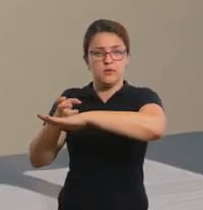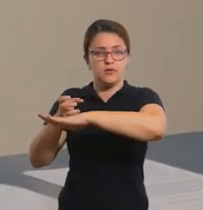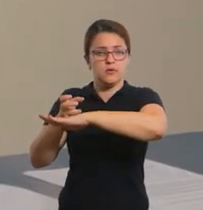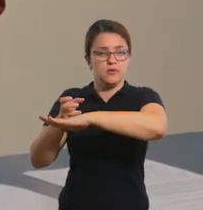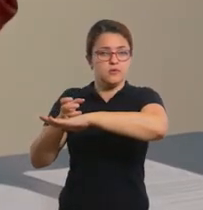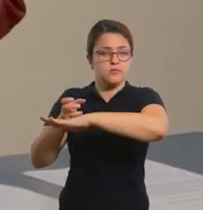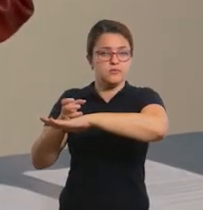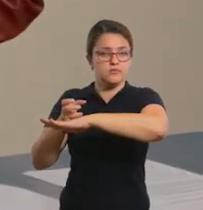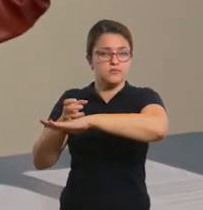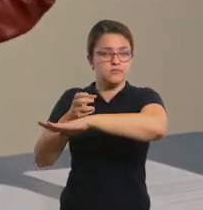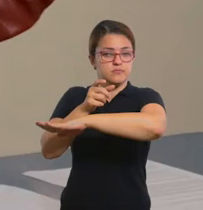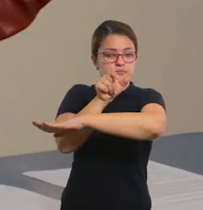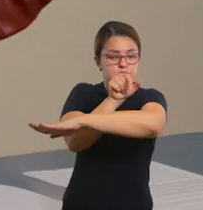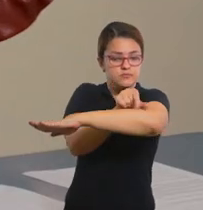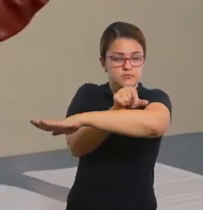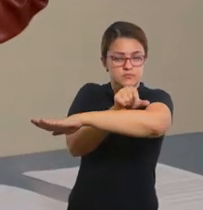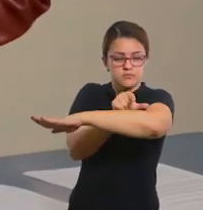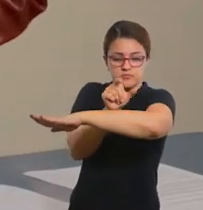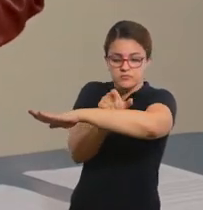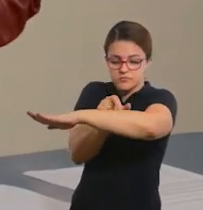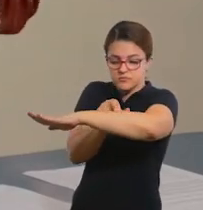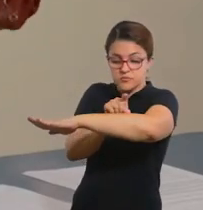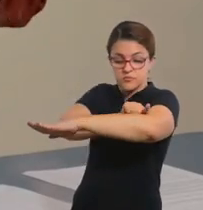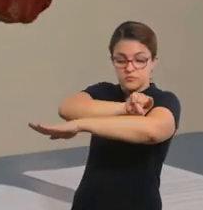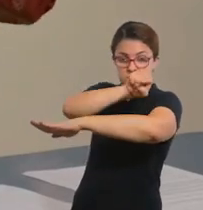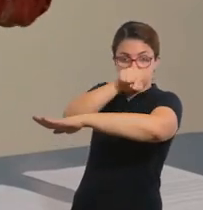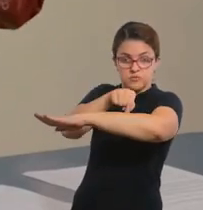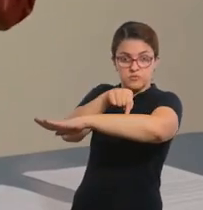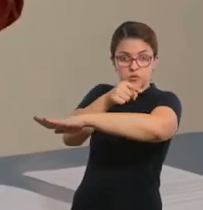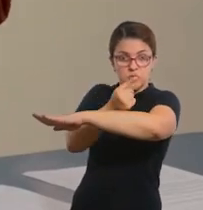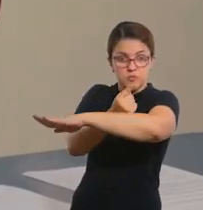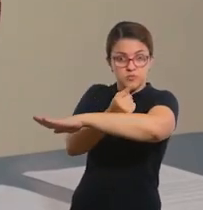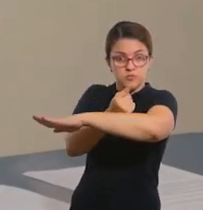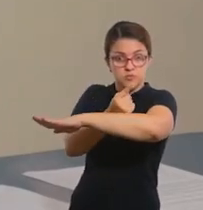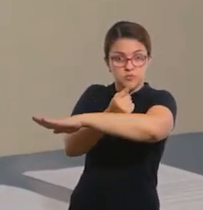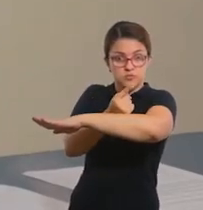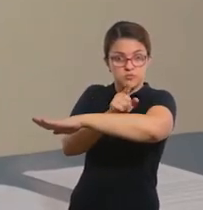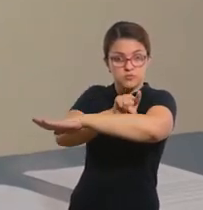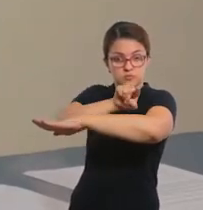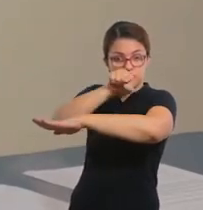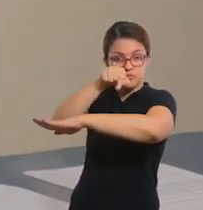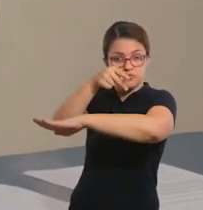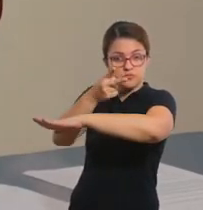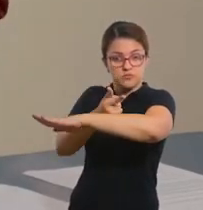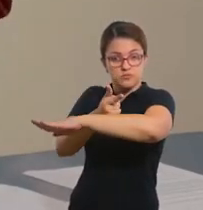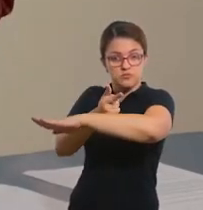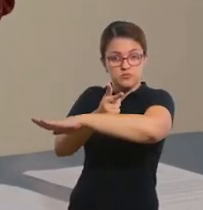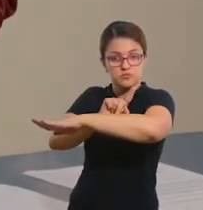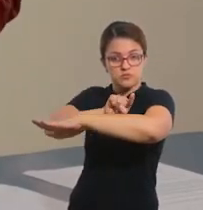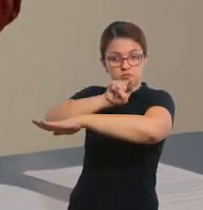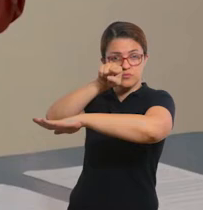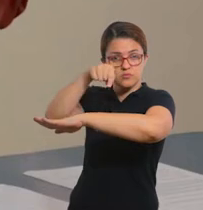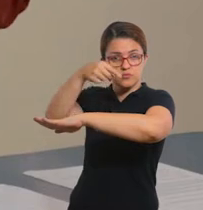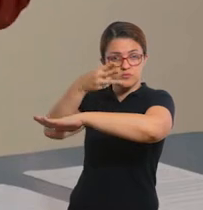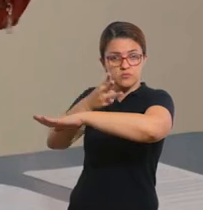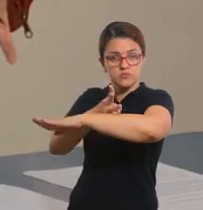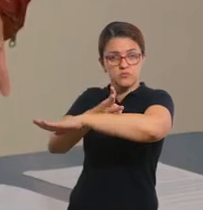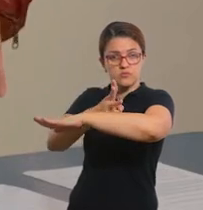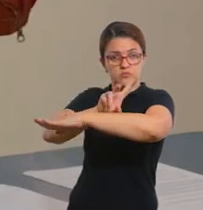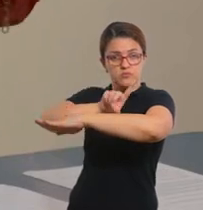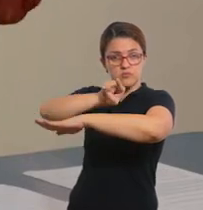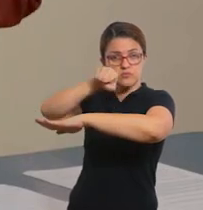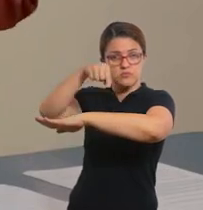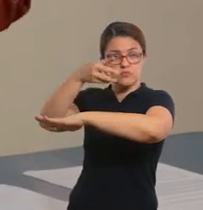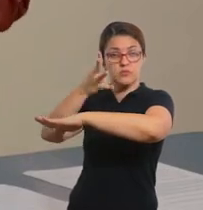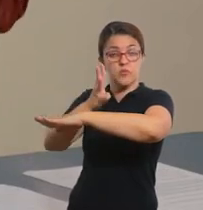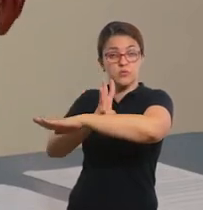ela está contando um intervalo de 1 em 1. Então, 0 mais 1, 1, mais 1, 2, 2 mais 1,